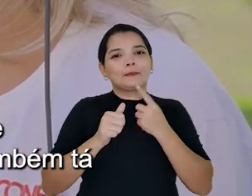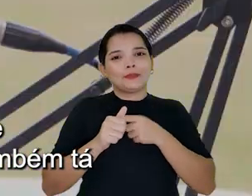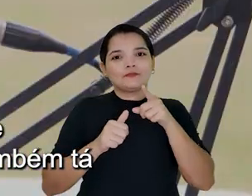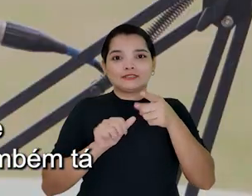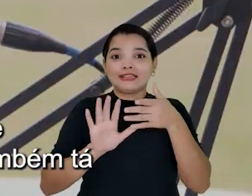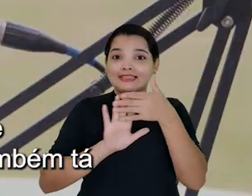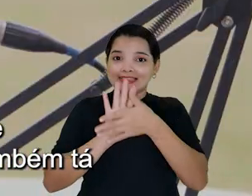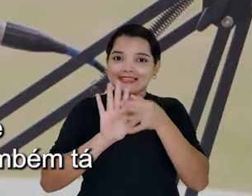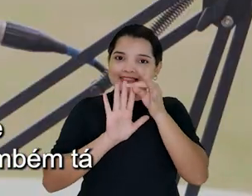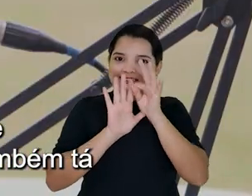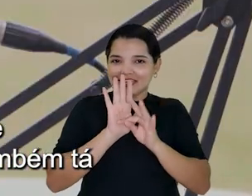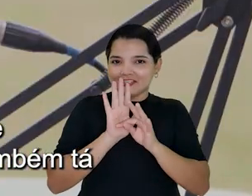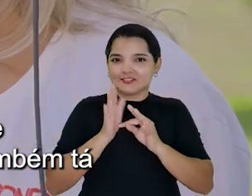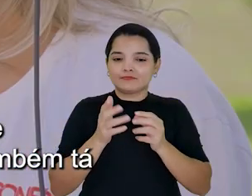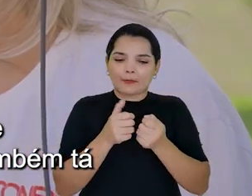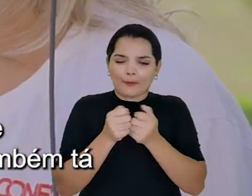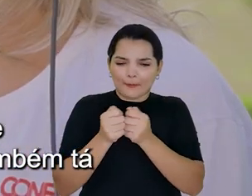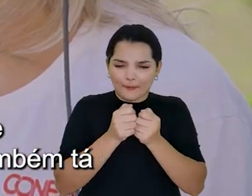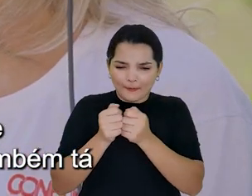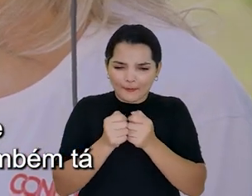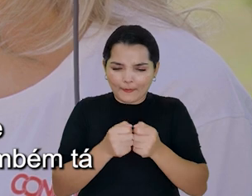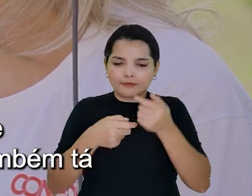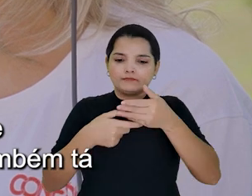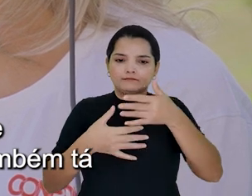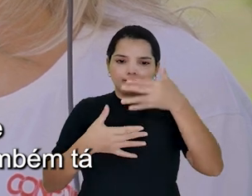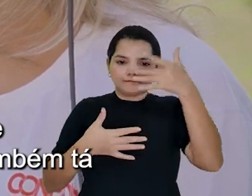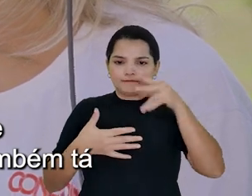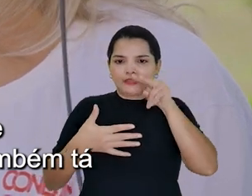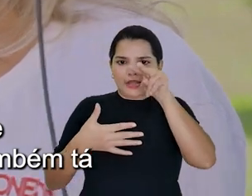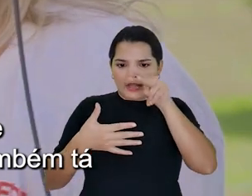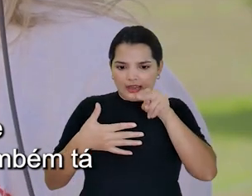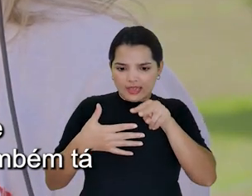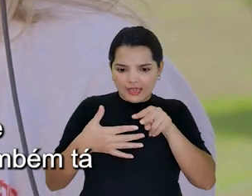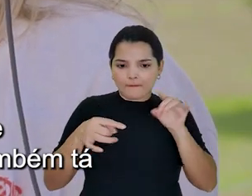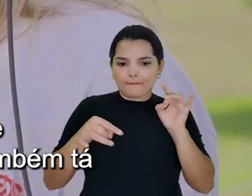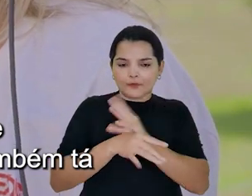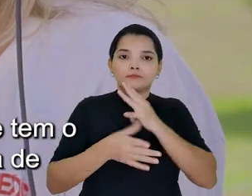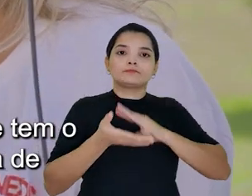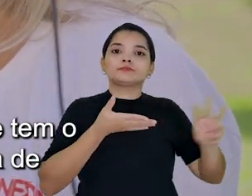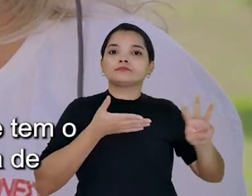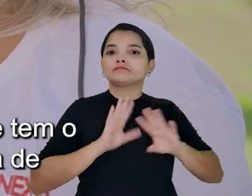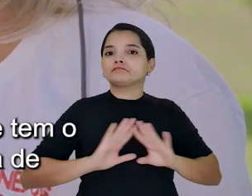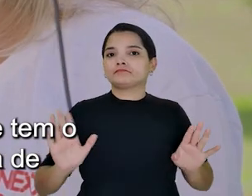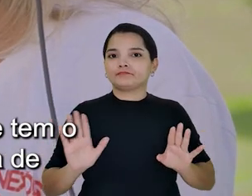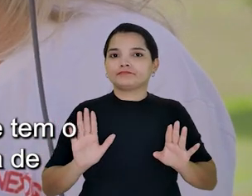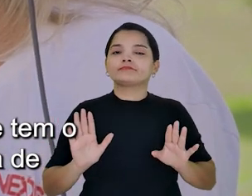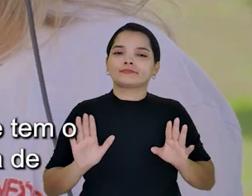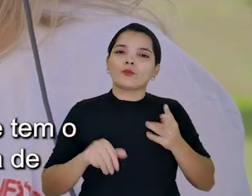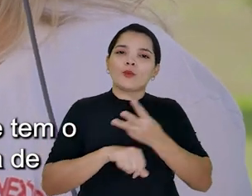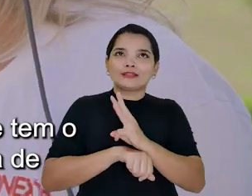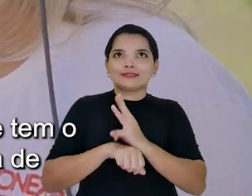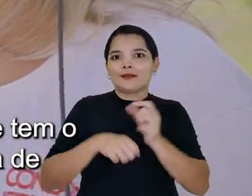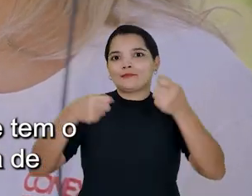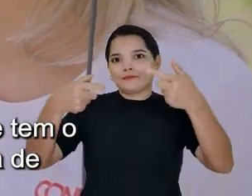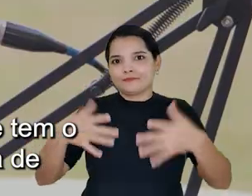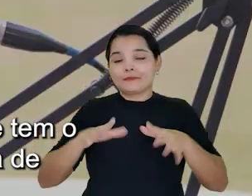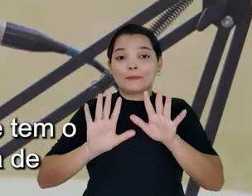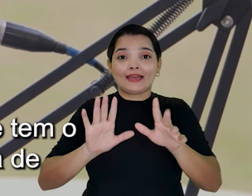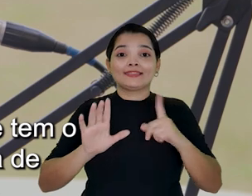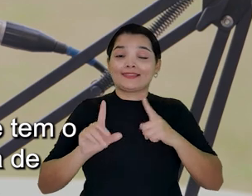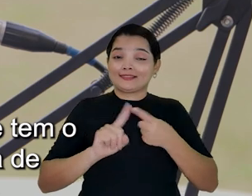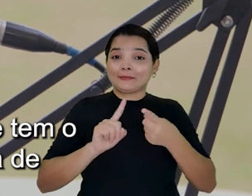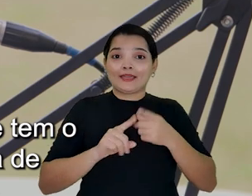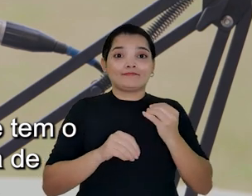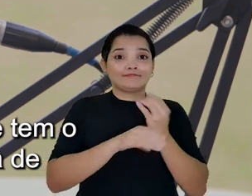ajuda perfeito perfeito só falei de WhatsApp né mas tem a vídeochamada que também tá aí no nosso dia a dia